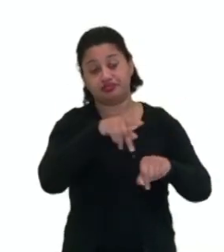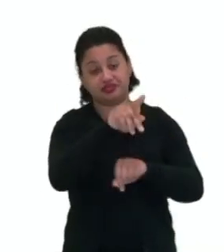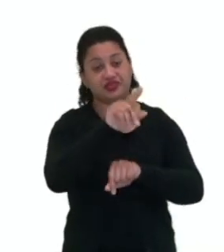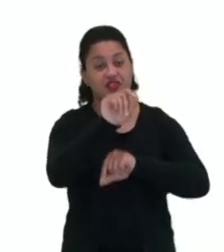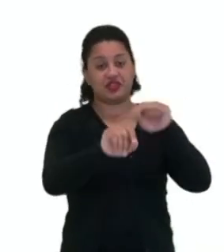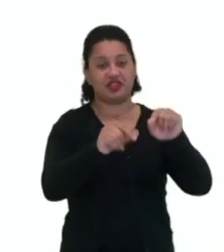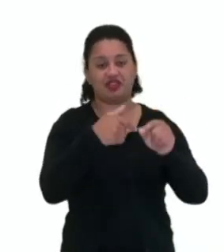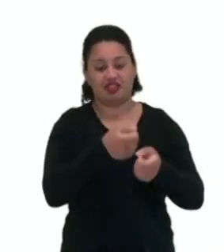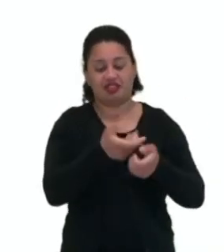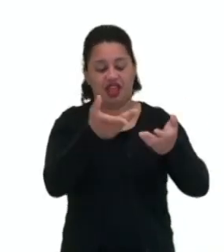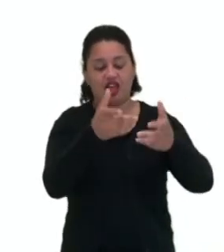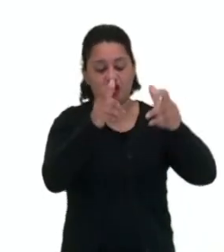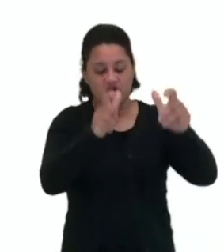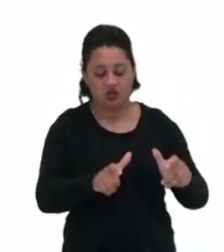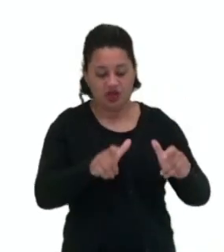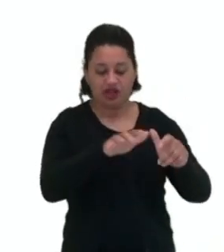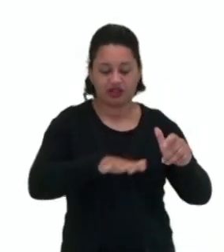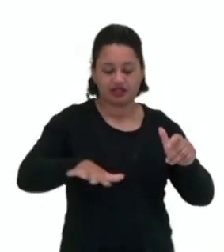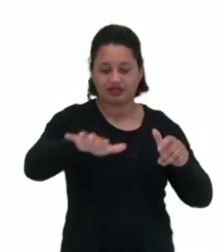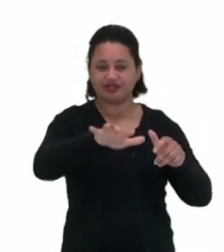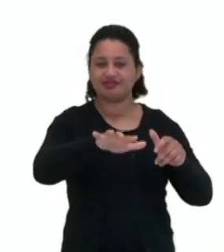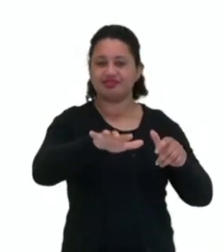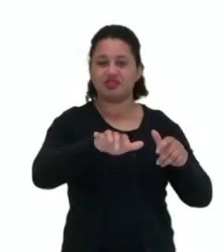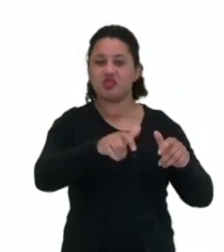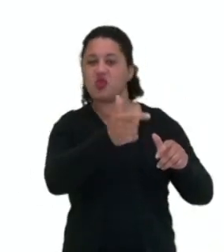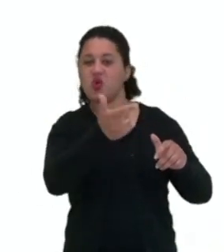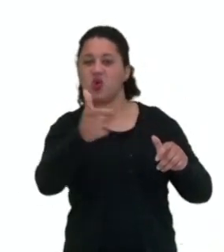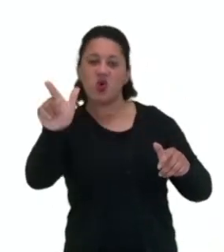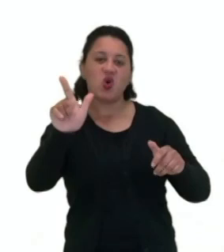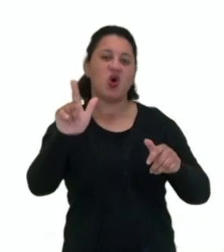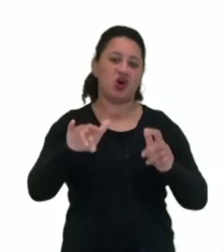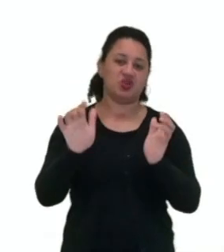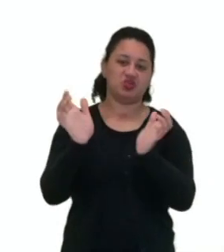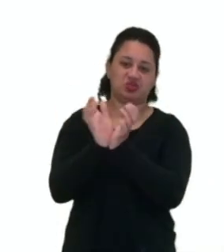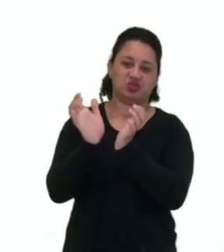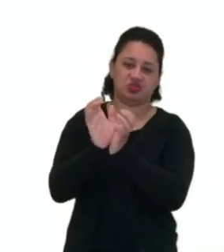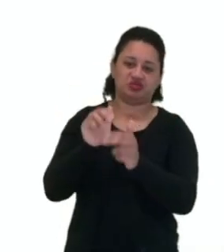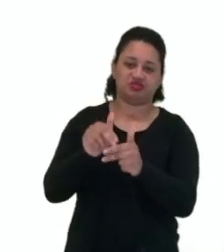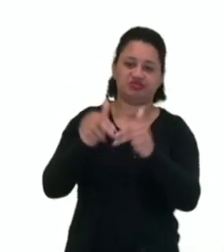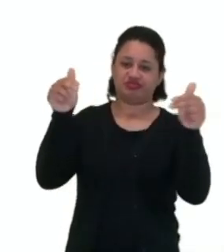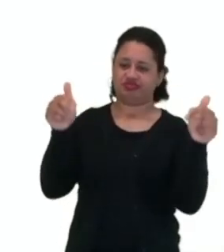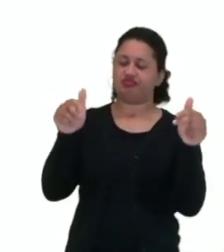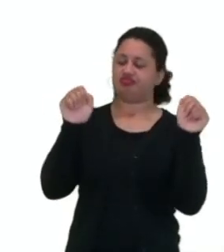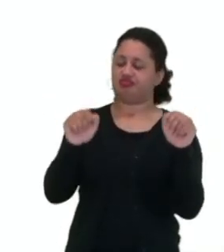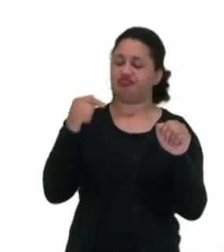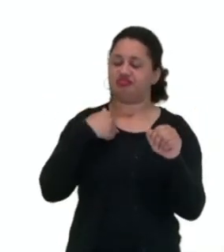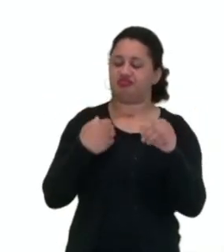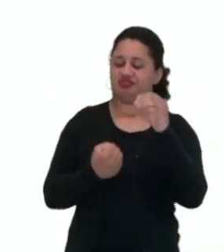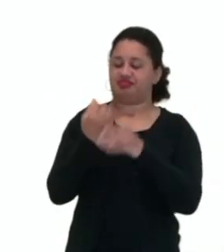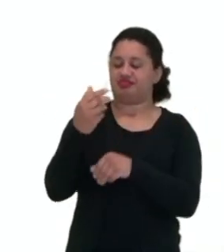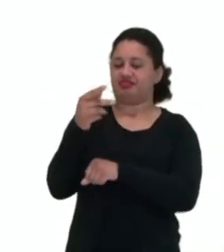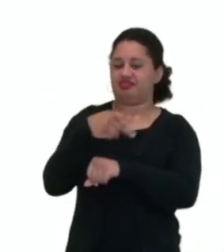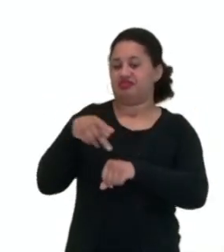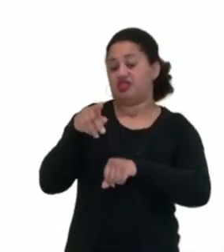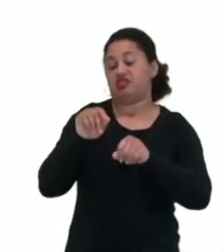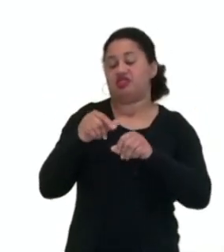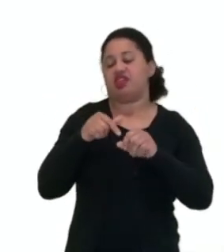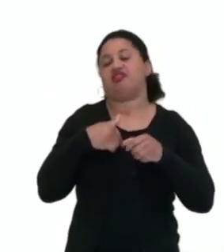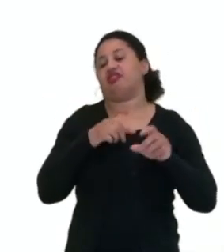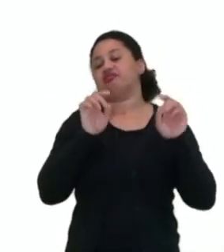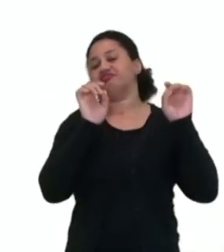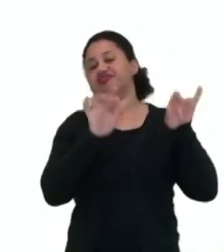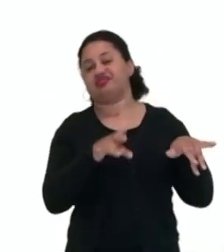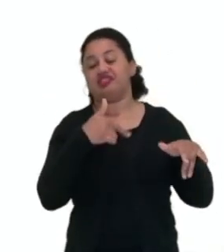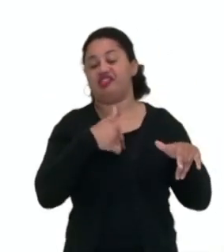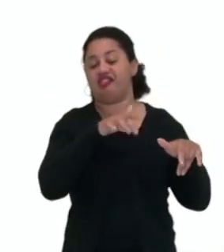uma porção do seu território para um grupo étnico para que eles pudessem constituir um país e assim abrir mão de